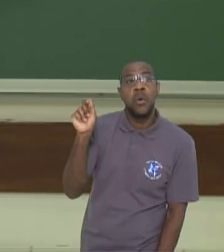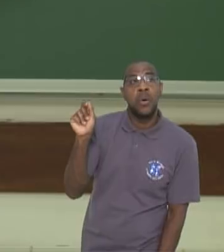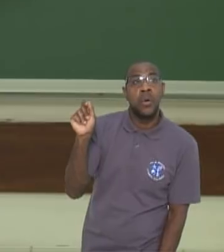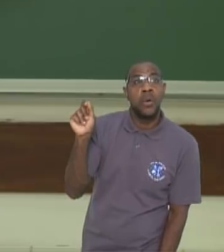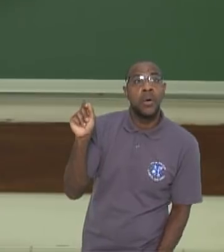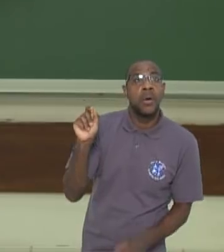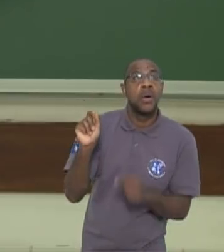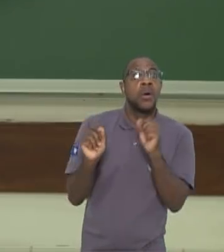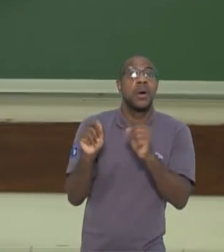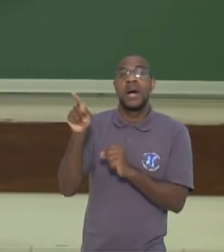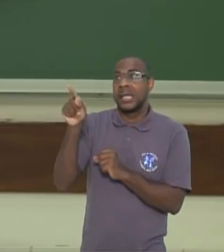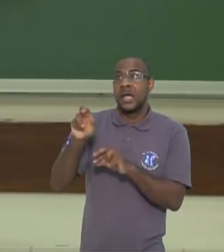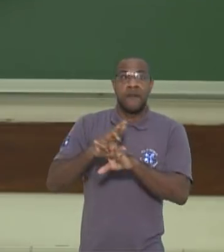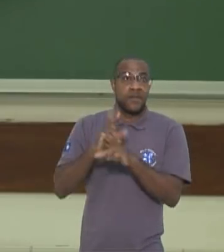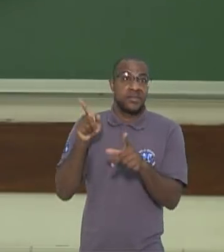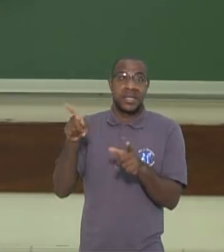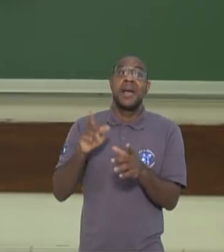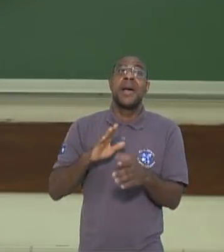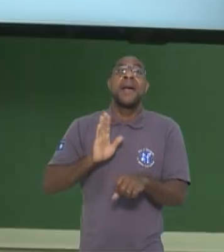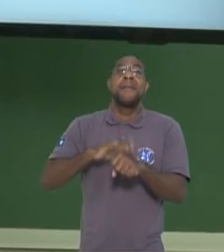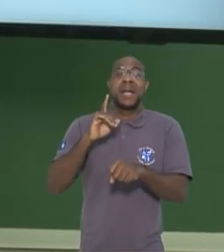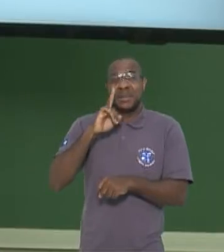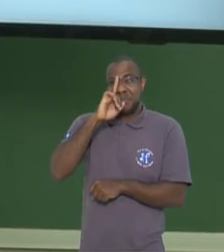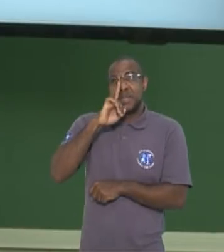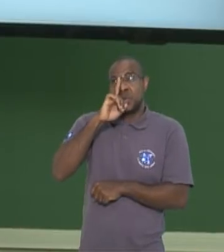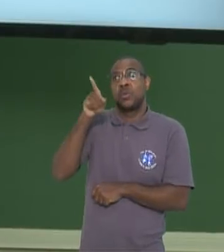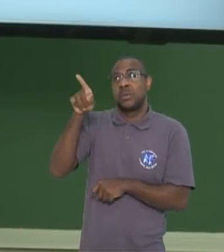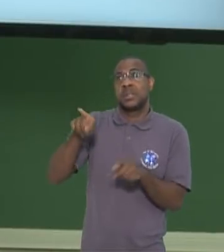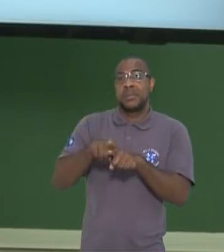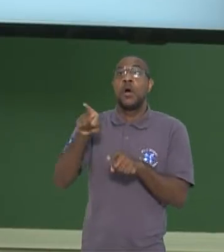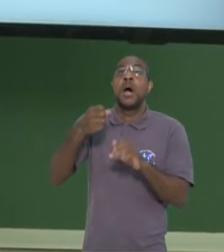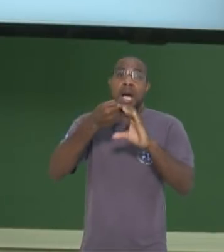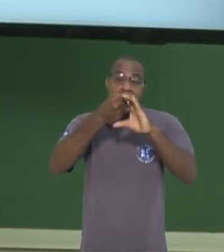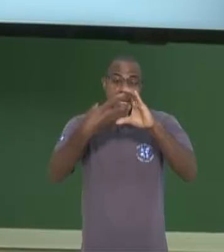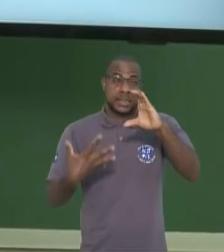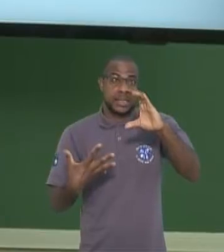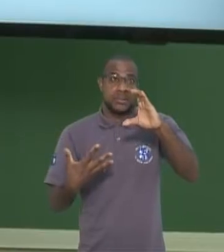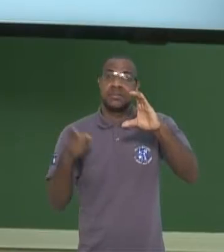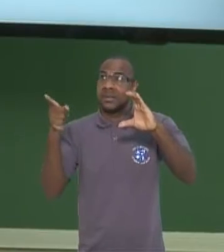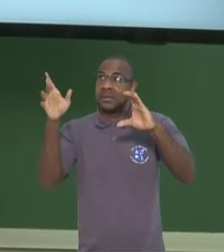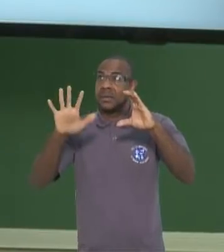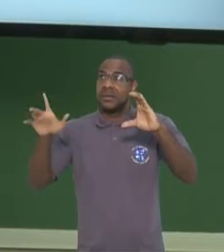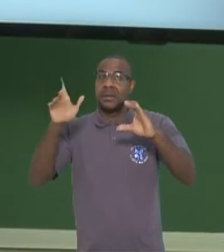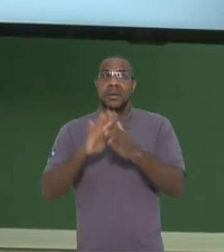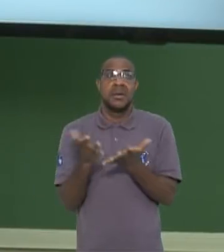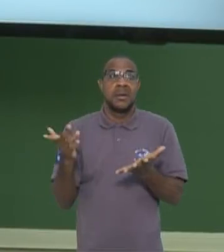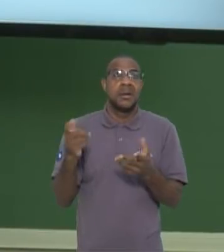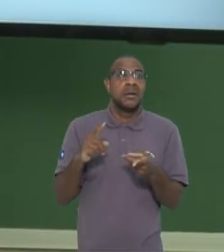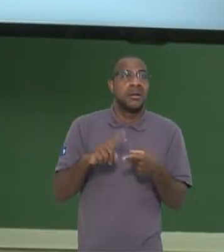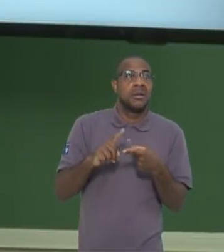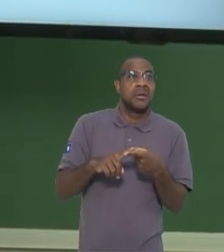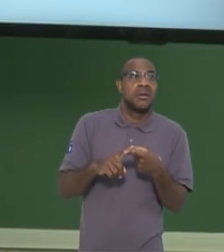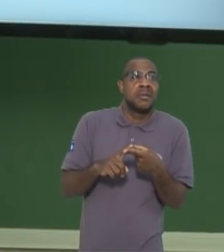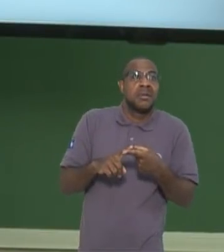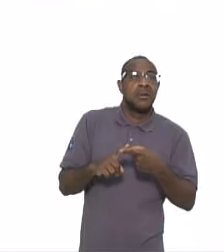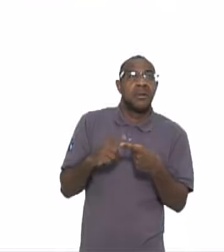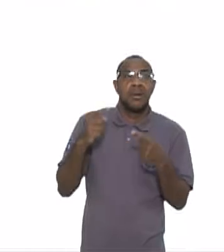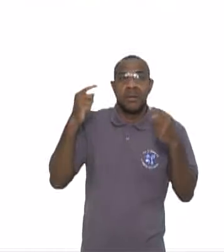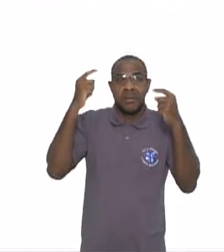normalmente. Olha só, quais são as características, os sintomas dessa síndrome. Malformações graves no sistema nervoso